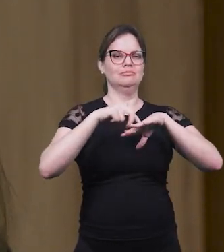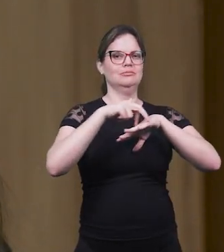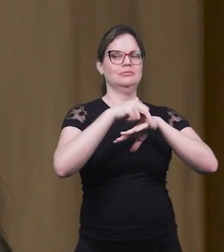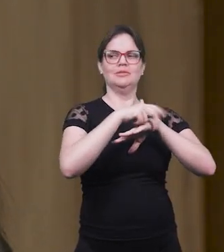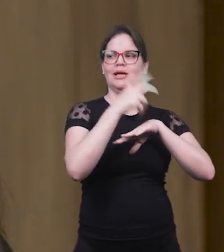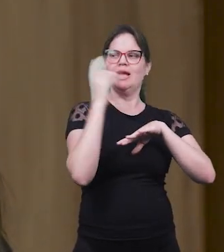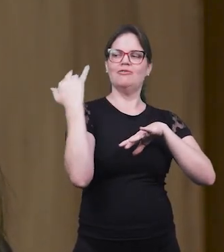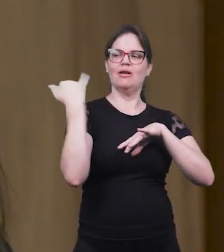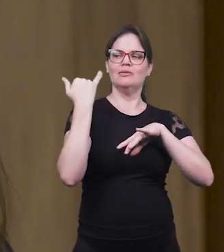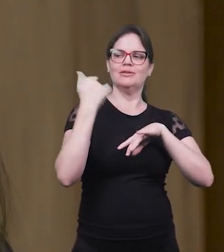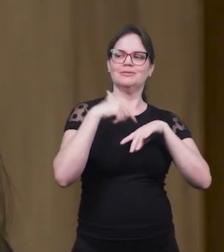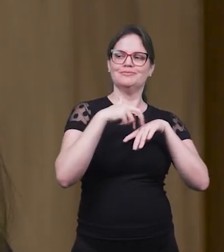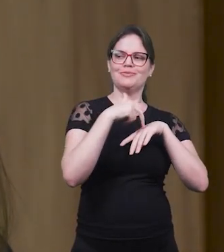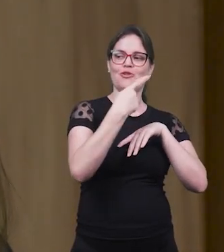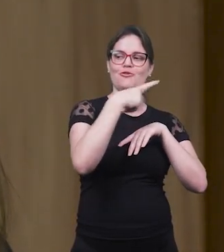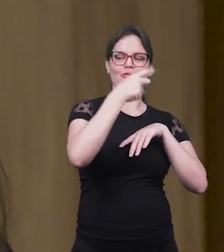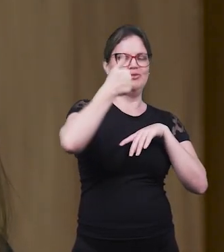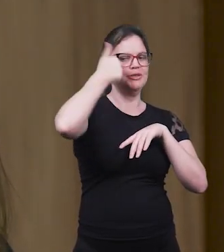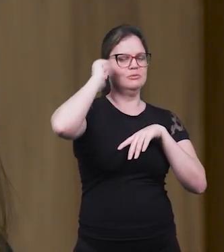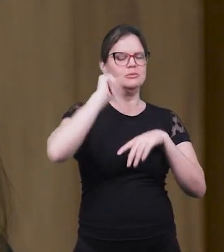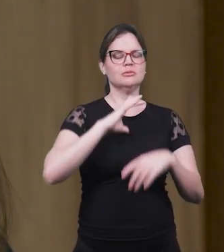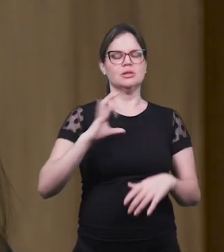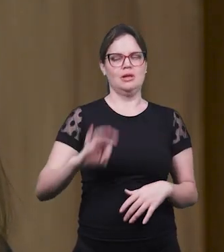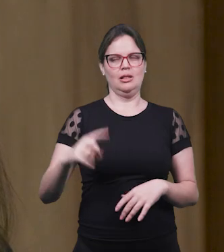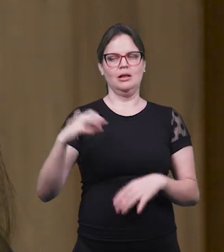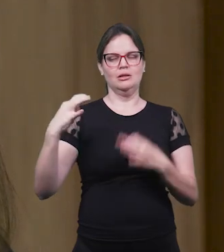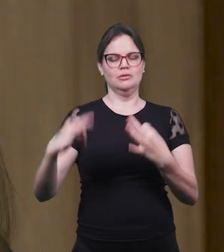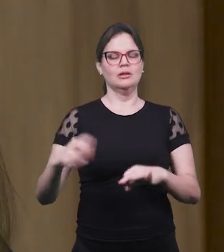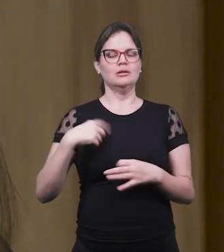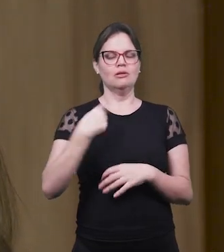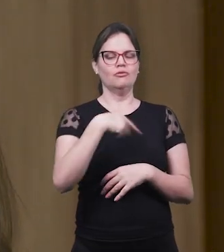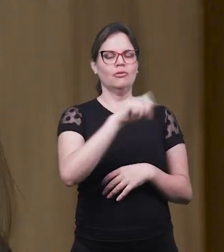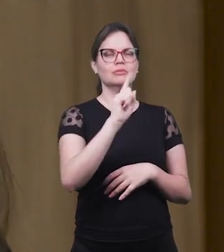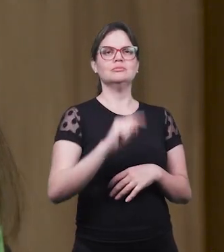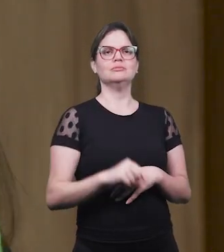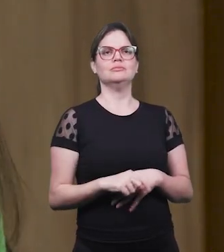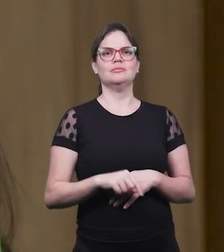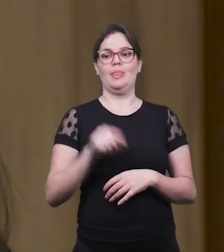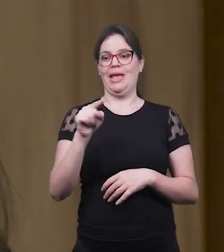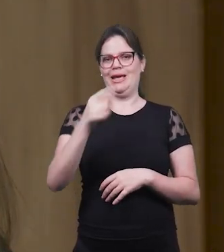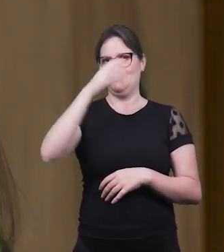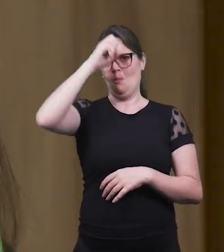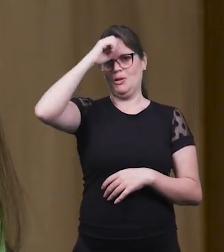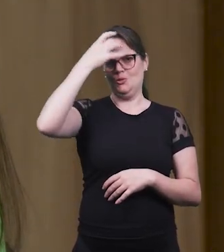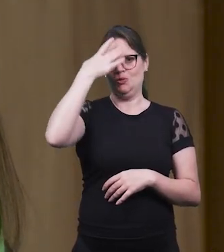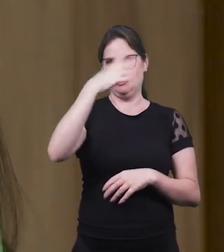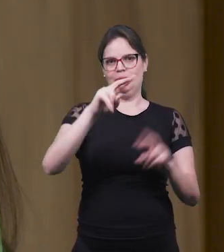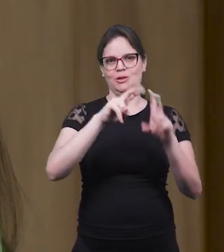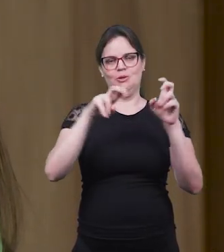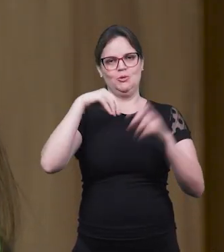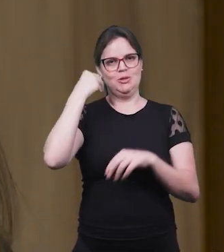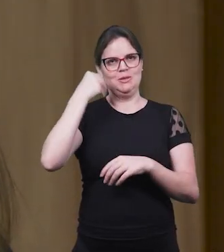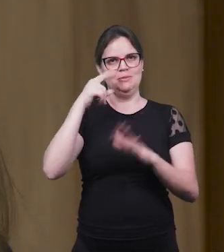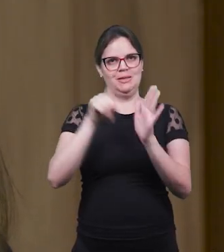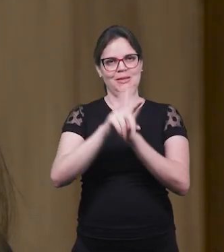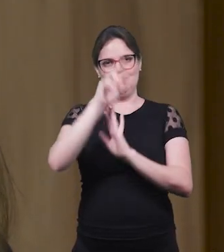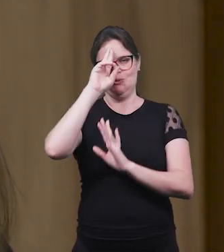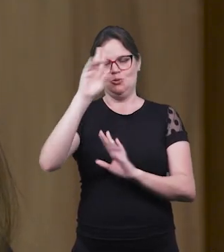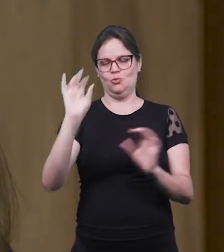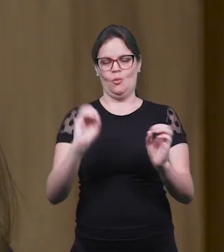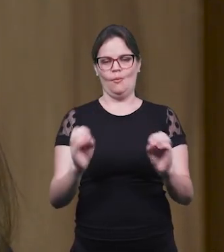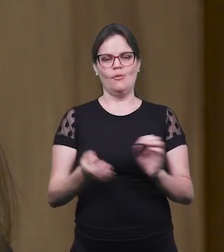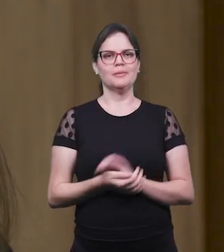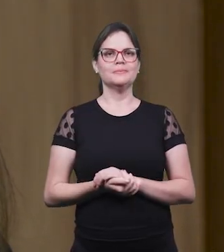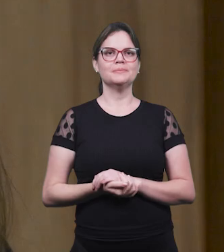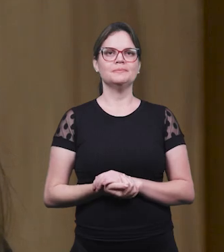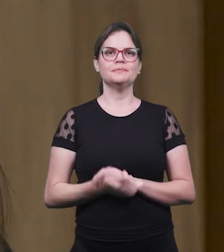o vestibular. Eu falei assim, não, é isso que eu quero, sim. Ele nem sabia que eu tinha tido a experiência na consulta, né? Aí eu